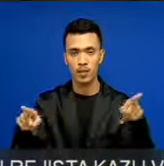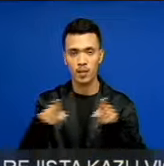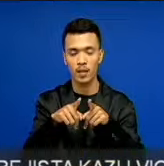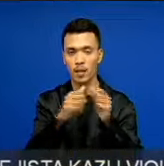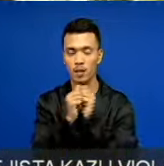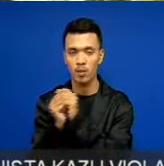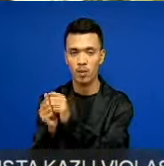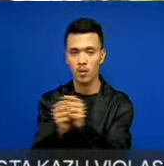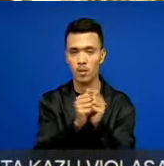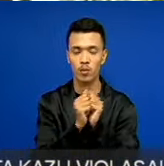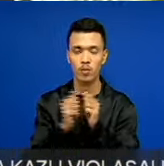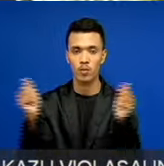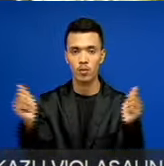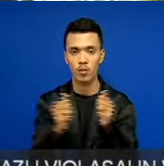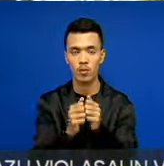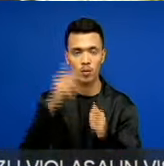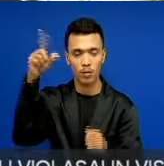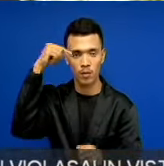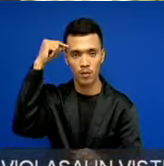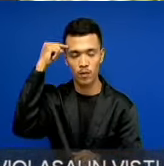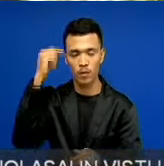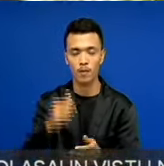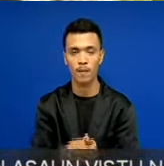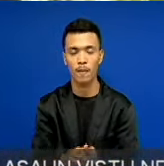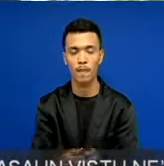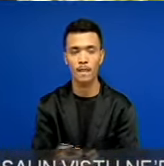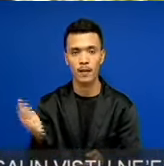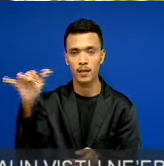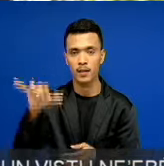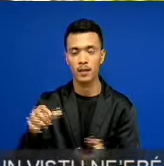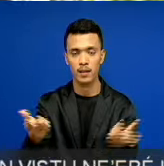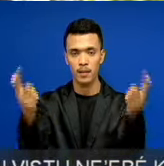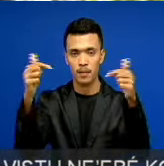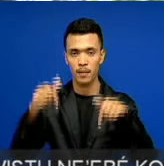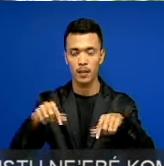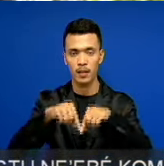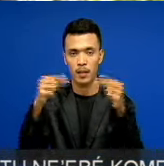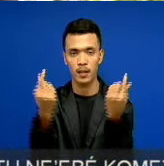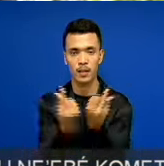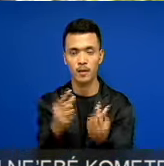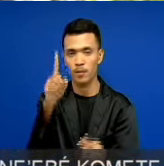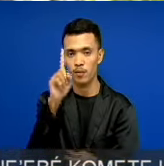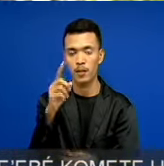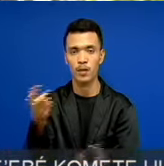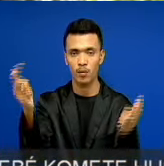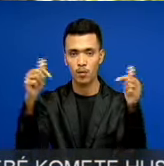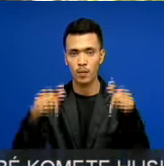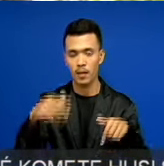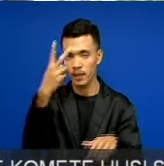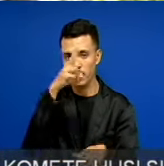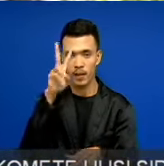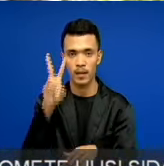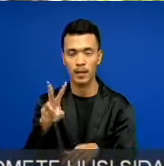governo. Hamutu ho siramaine amila aus equipa ida de amai ho sentido identificação amila aus mai